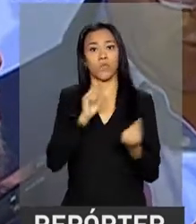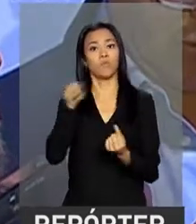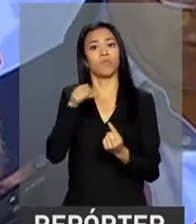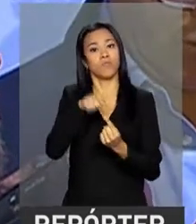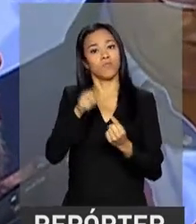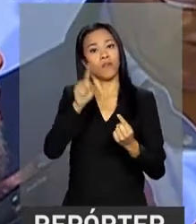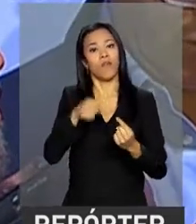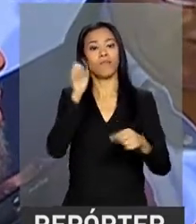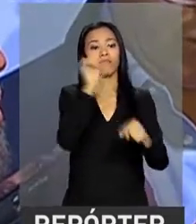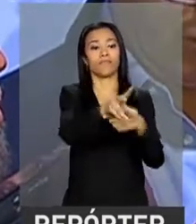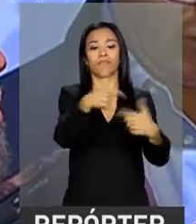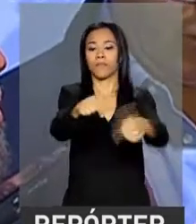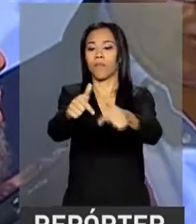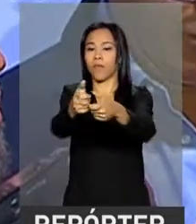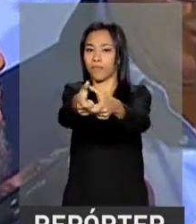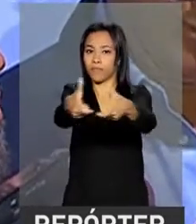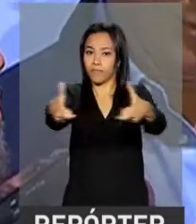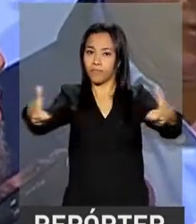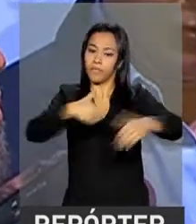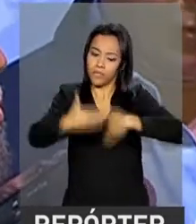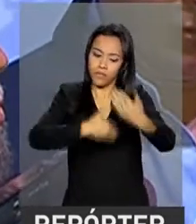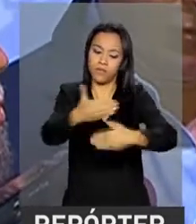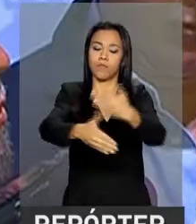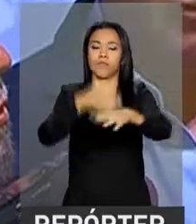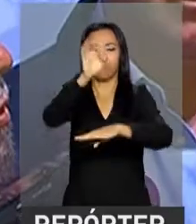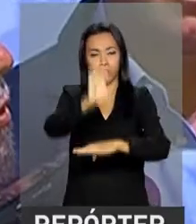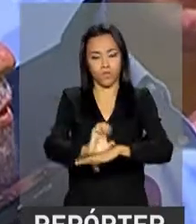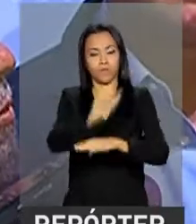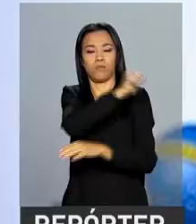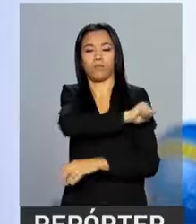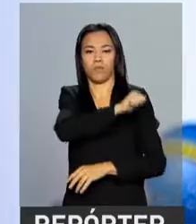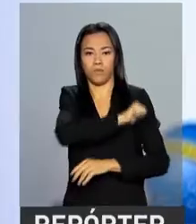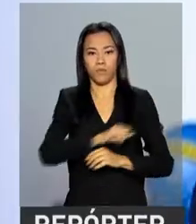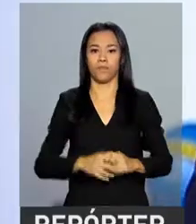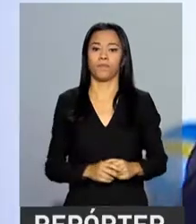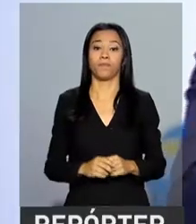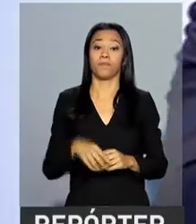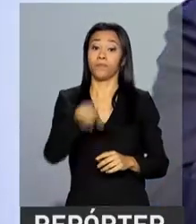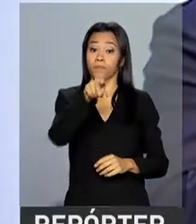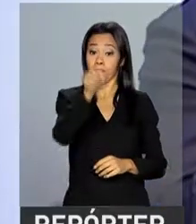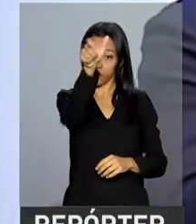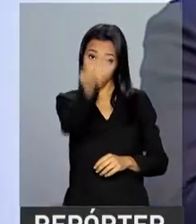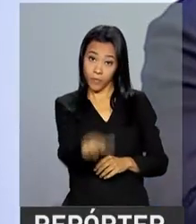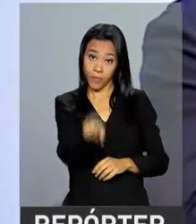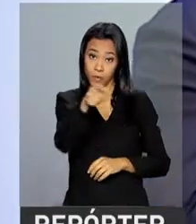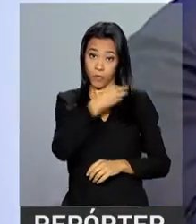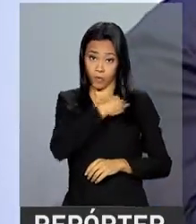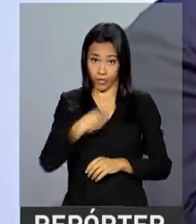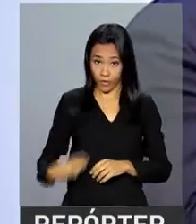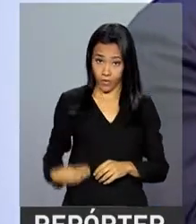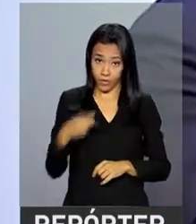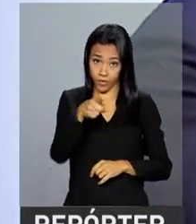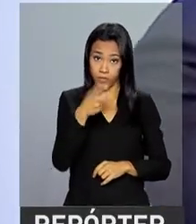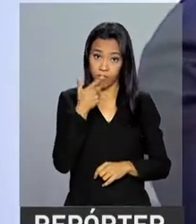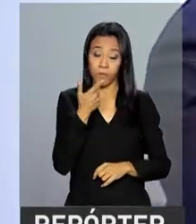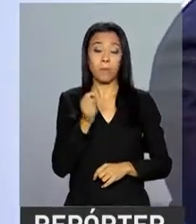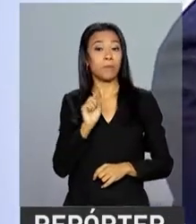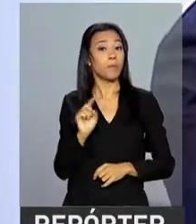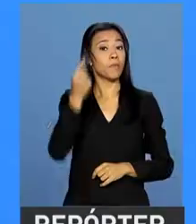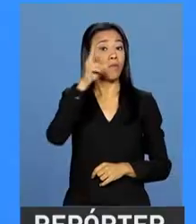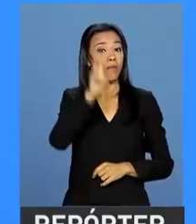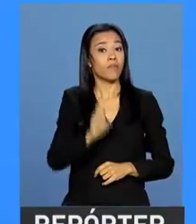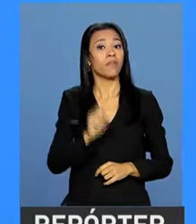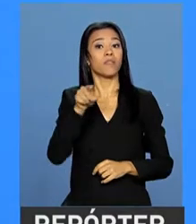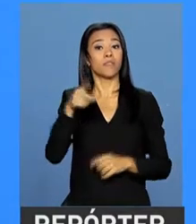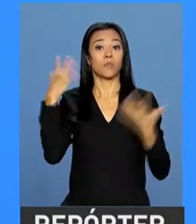à geração de desenvolvimento no estado na cidade do rio de janeiro para o ministro max beltrão pela primeira vez na história do país